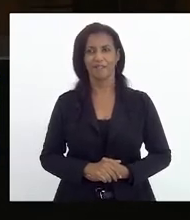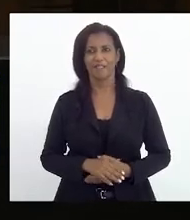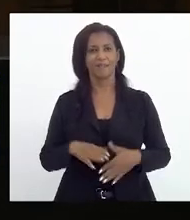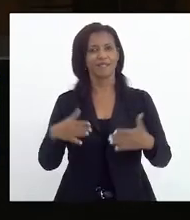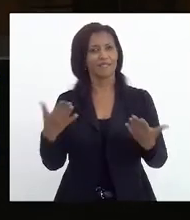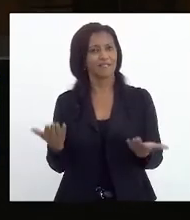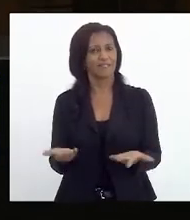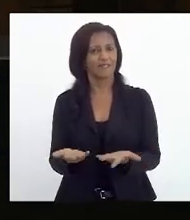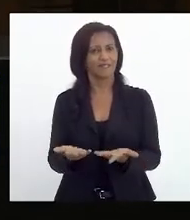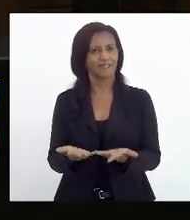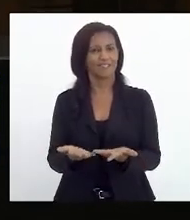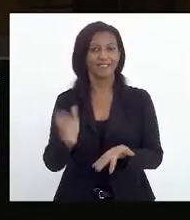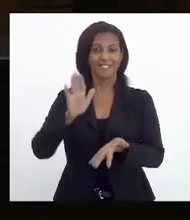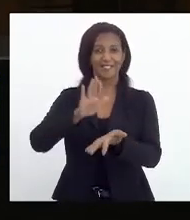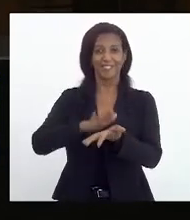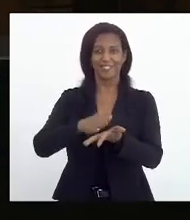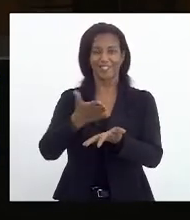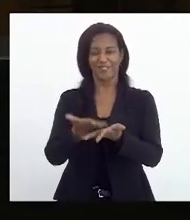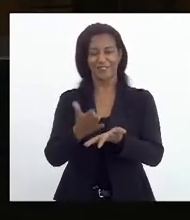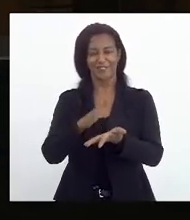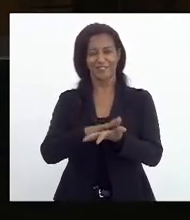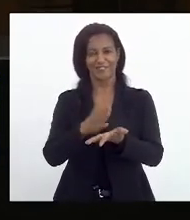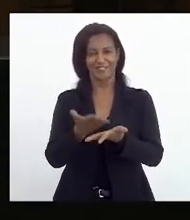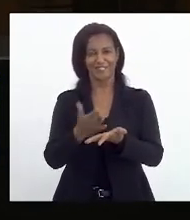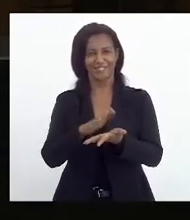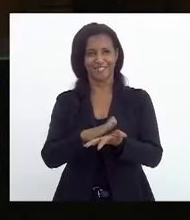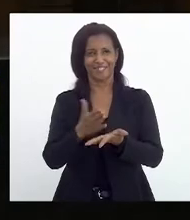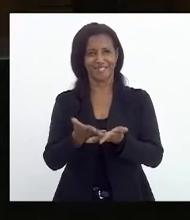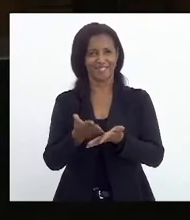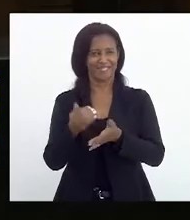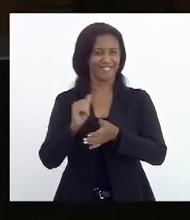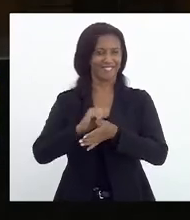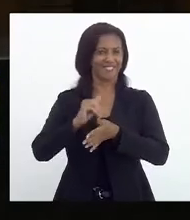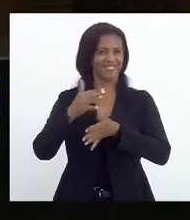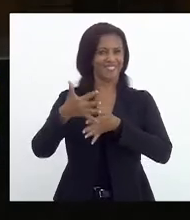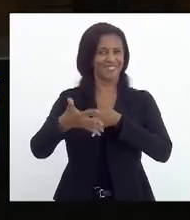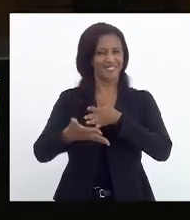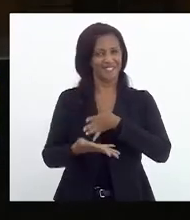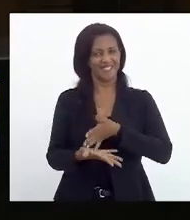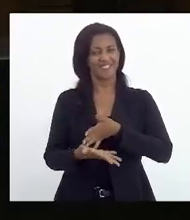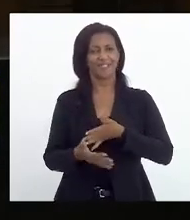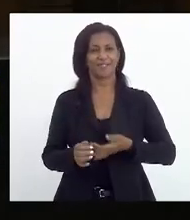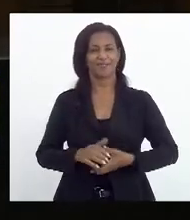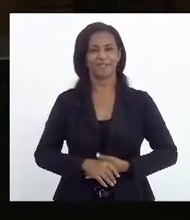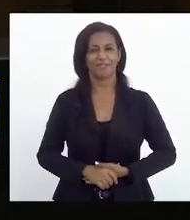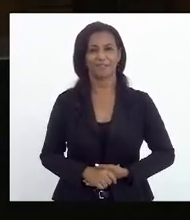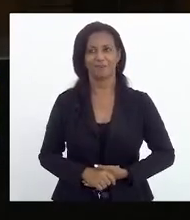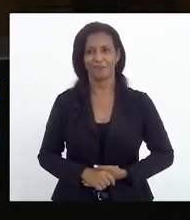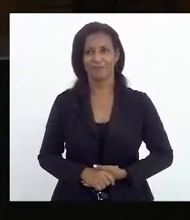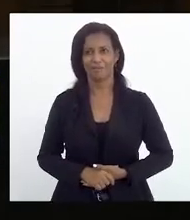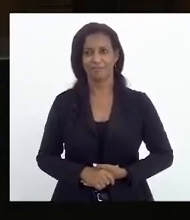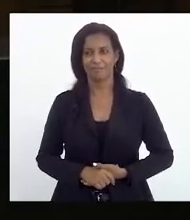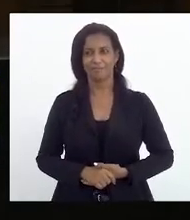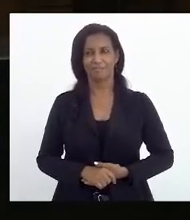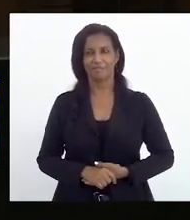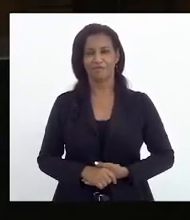senhora intérprete da linguagem de libras